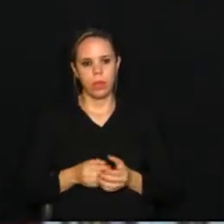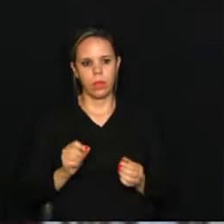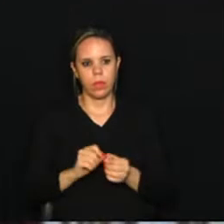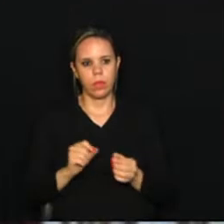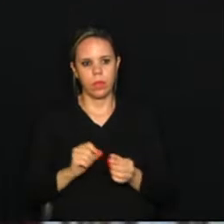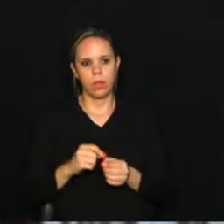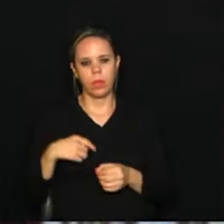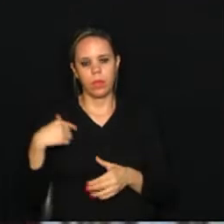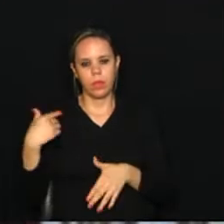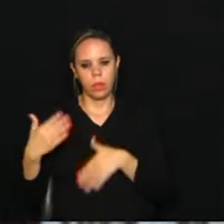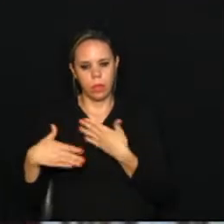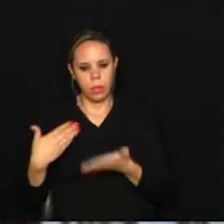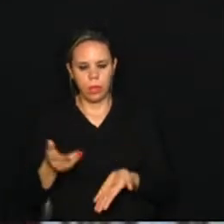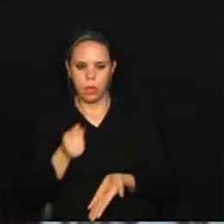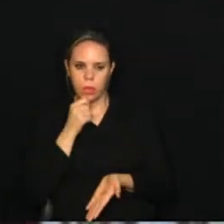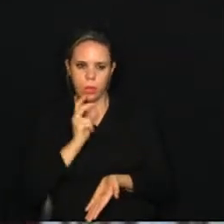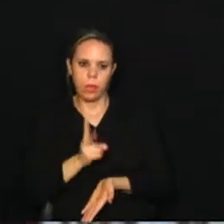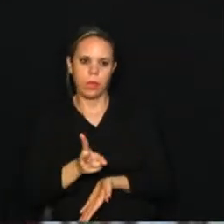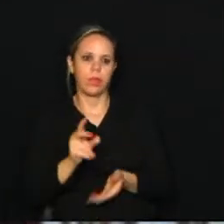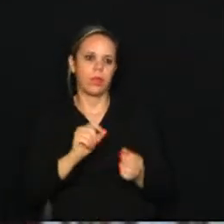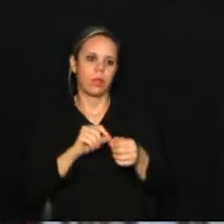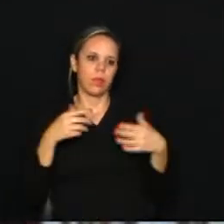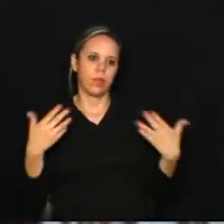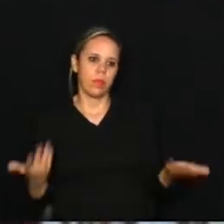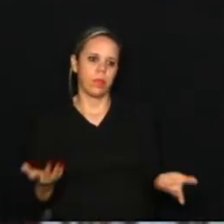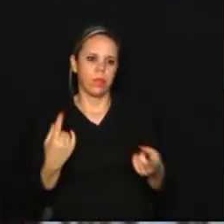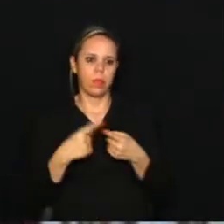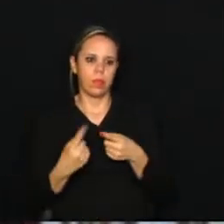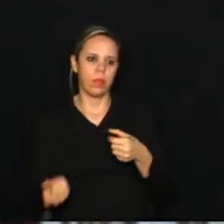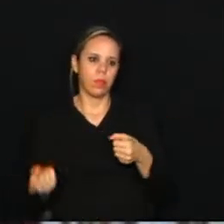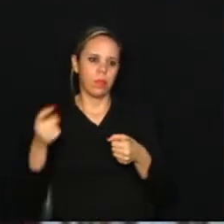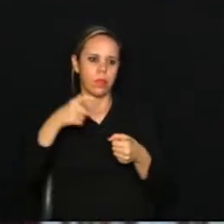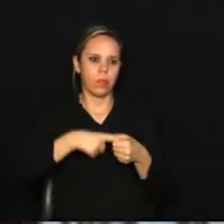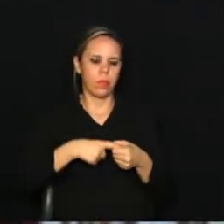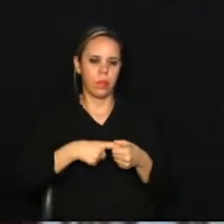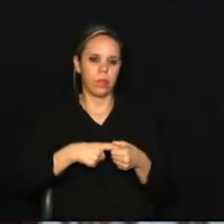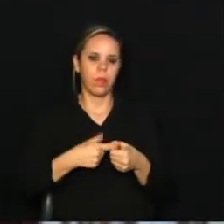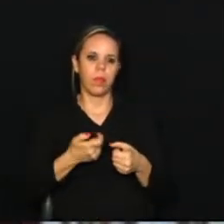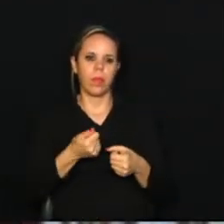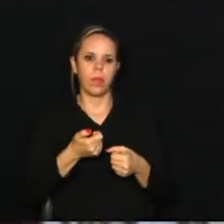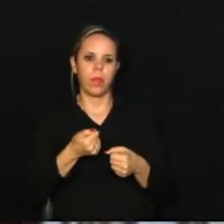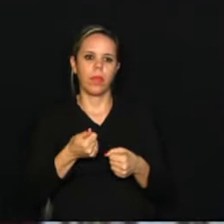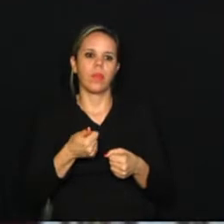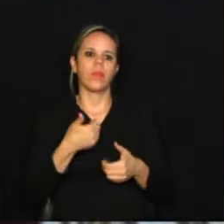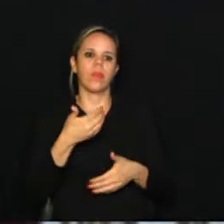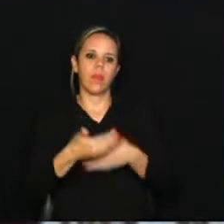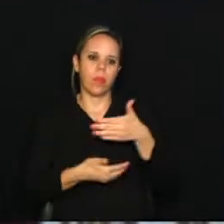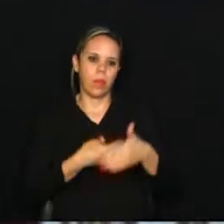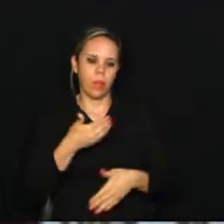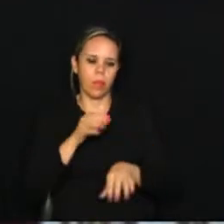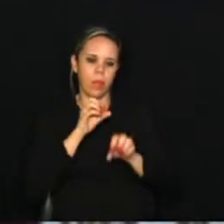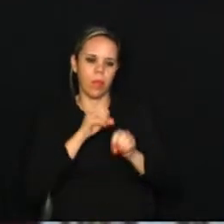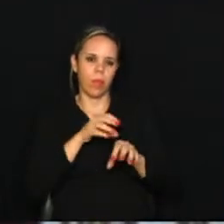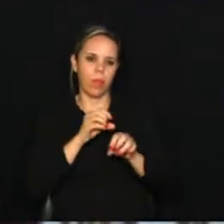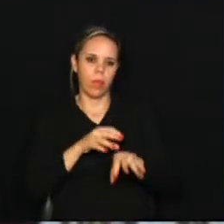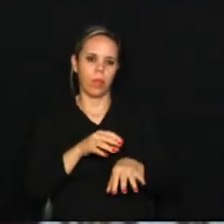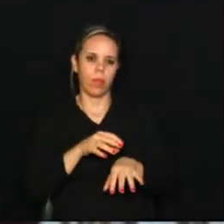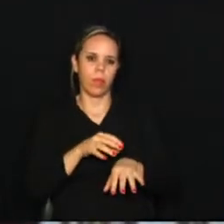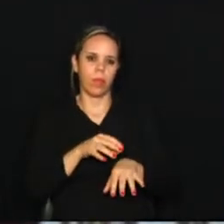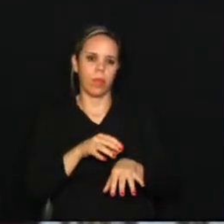fazia e ainda continua fazendo, porque o retorno é parcial, à educação das